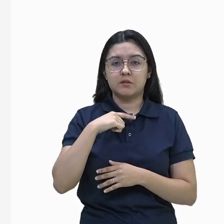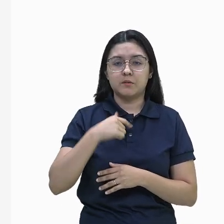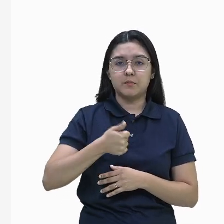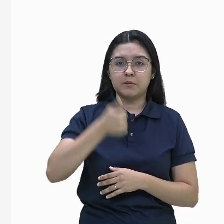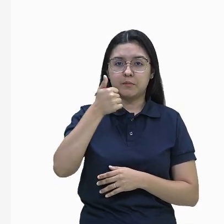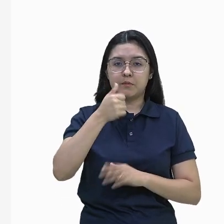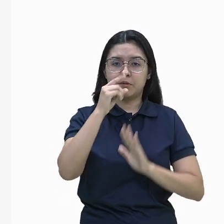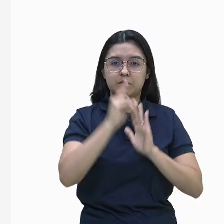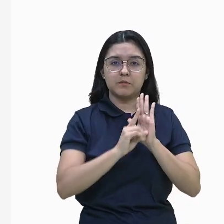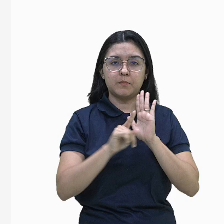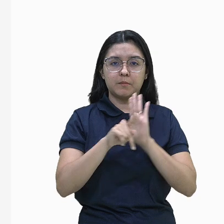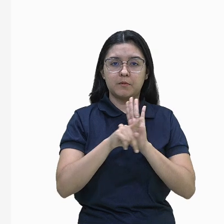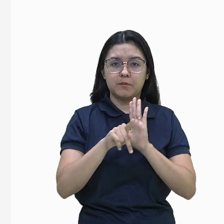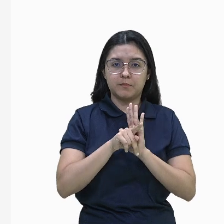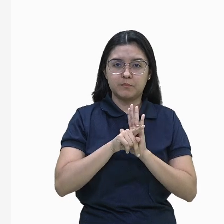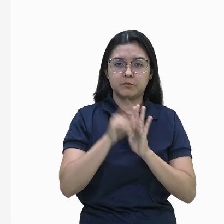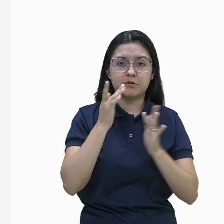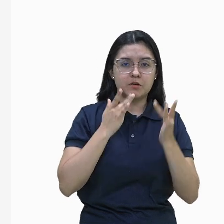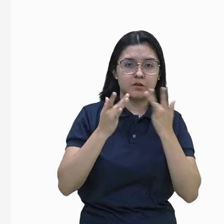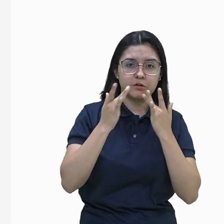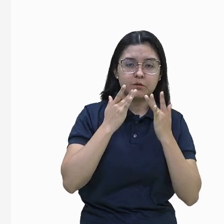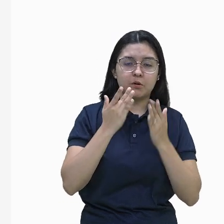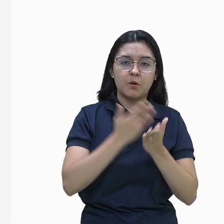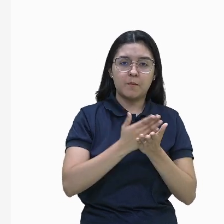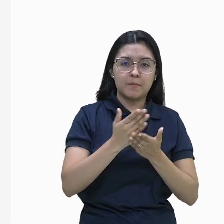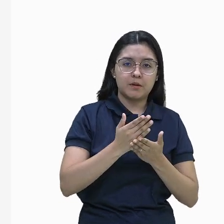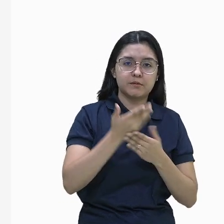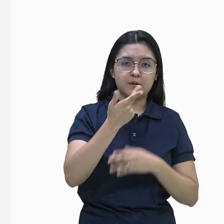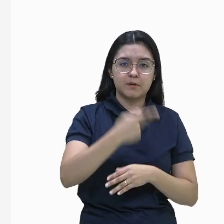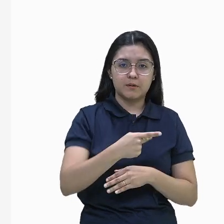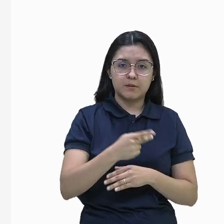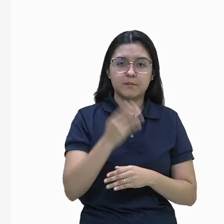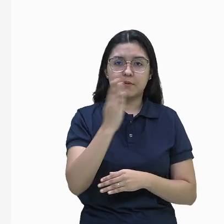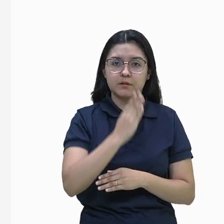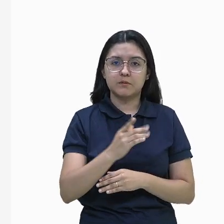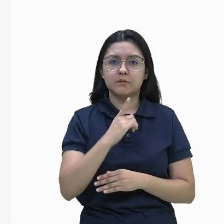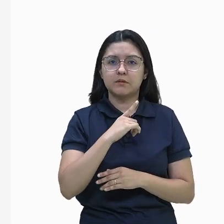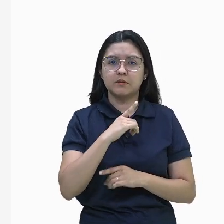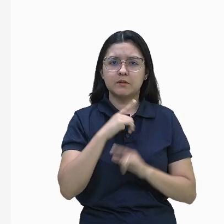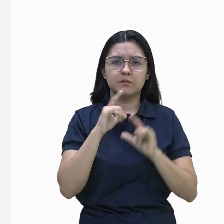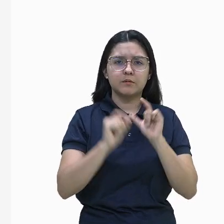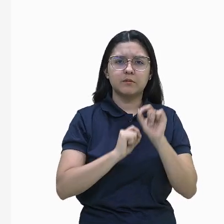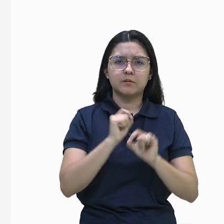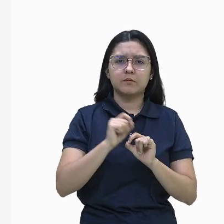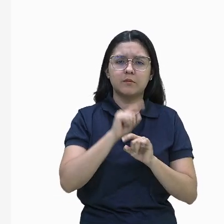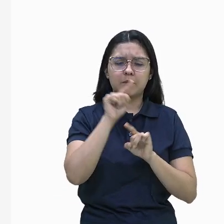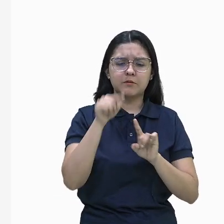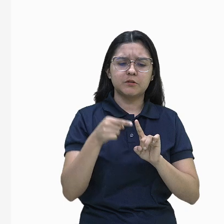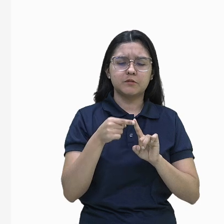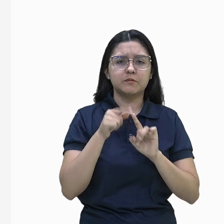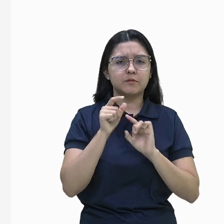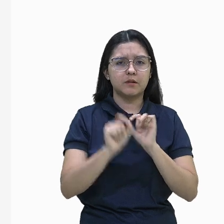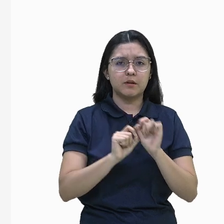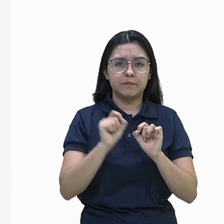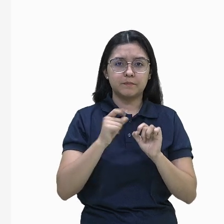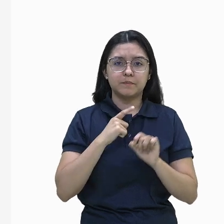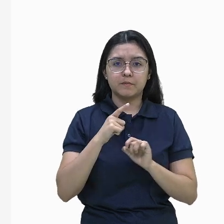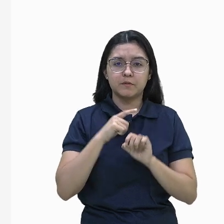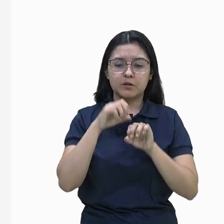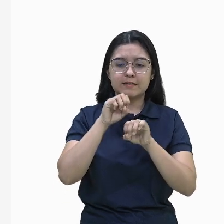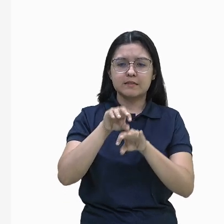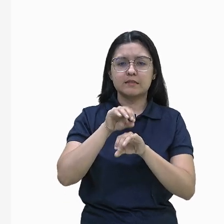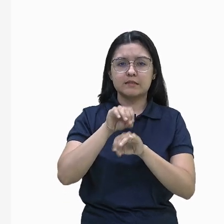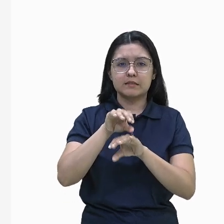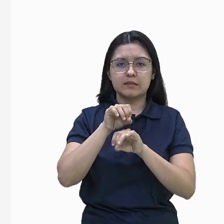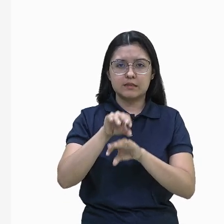para terras brasileiras esse teatro que ele tem como a intenção catequizar. Ele tem